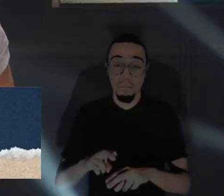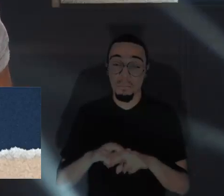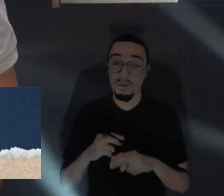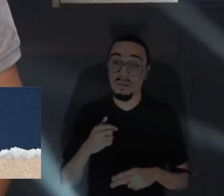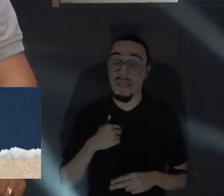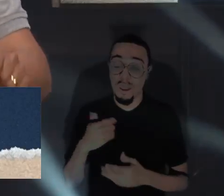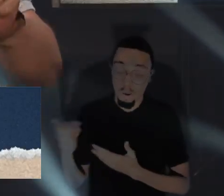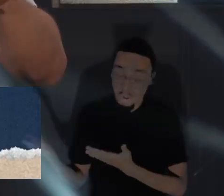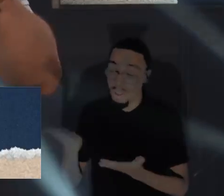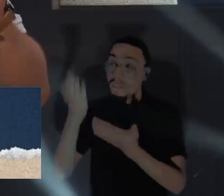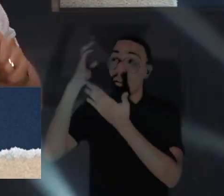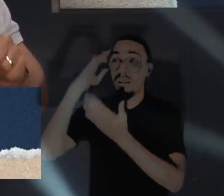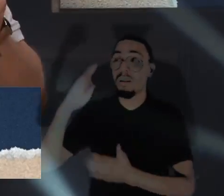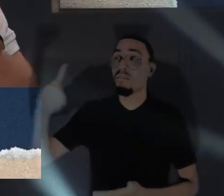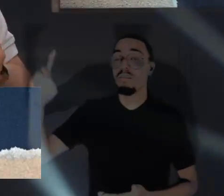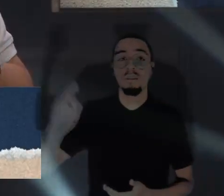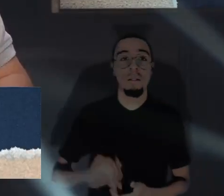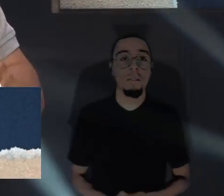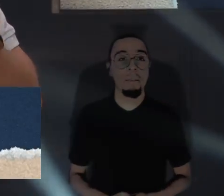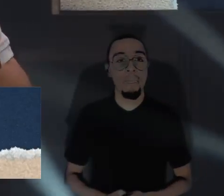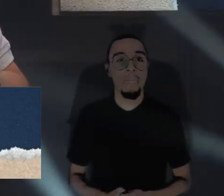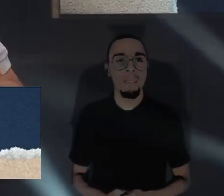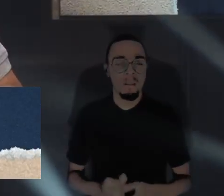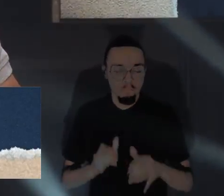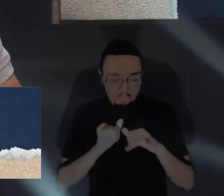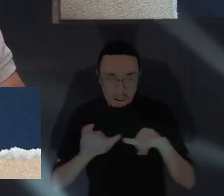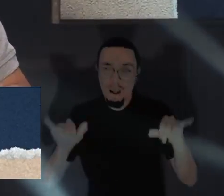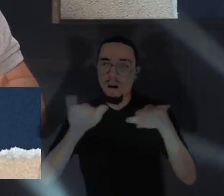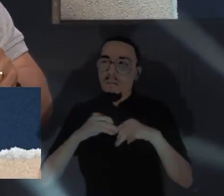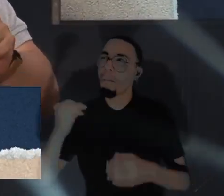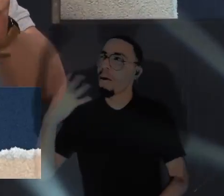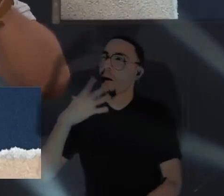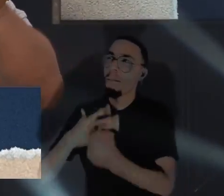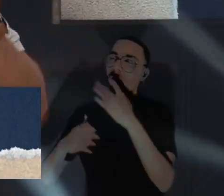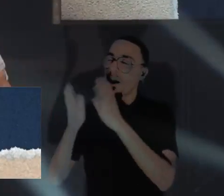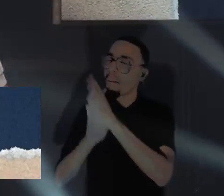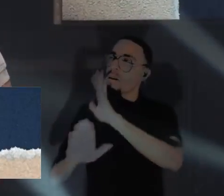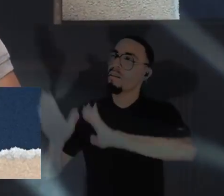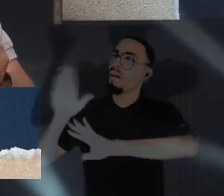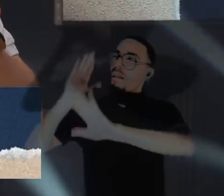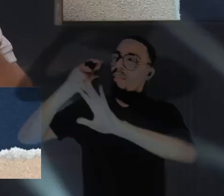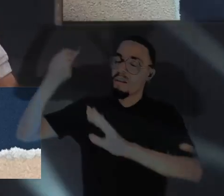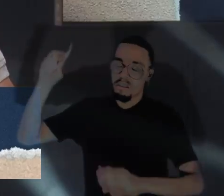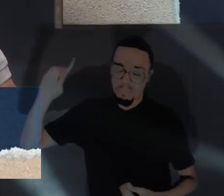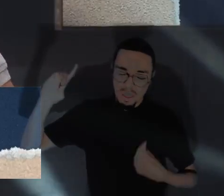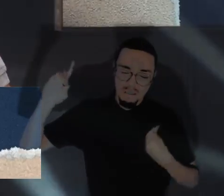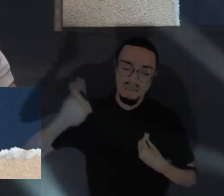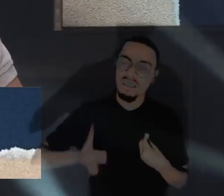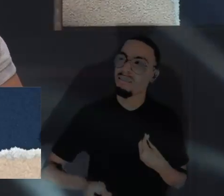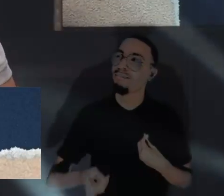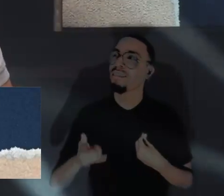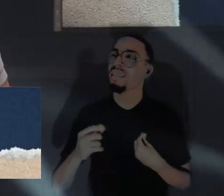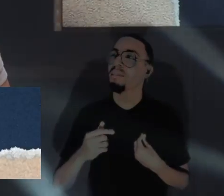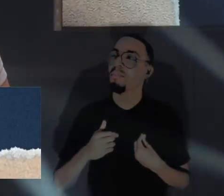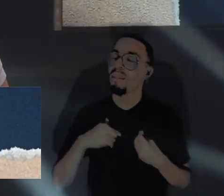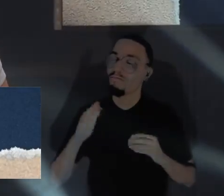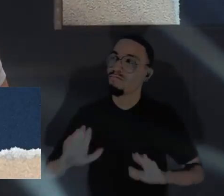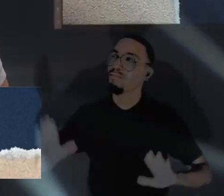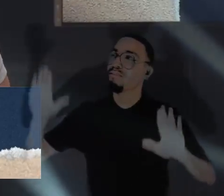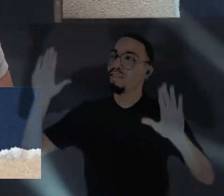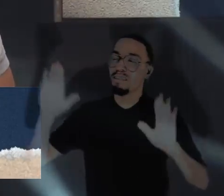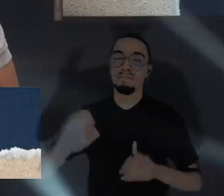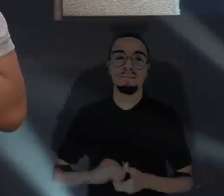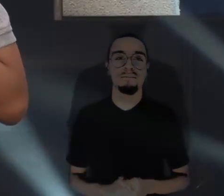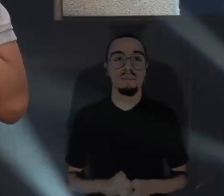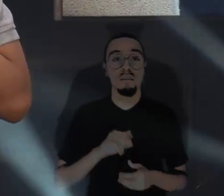exaltarão. Eu te bendirei enquanto eu viver, e em teu nome levantarei as minhas mãos. Coloca as suas mãos no